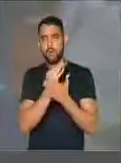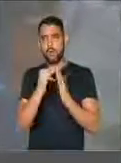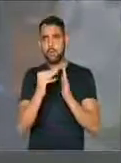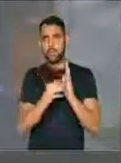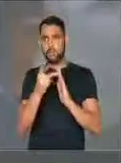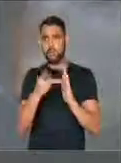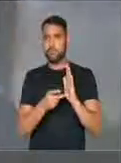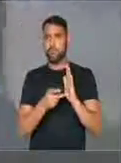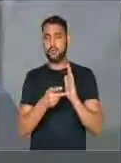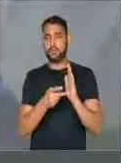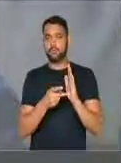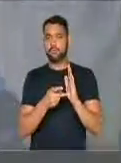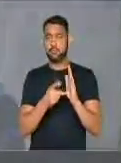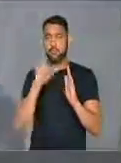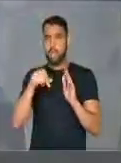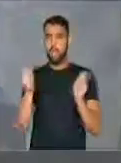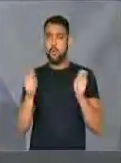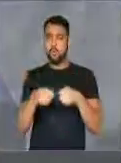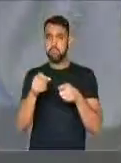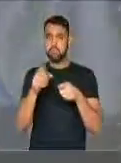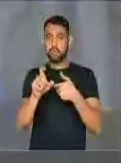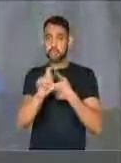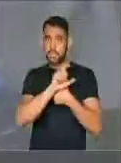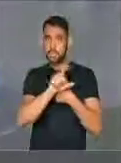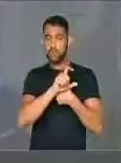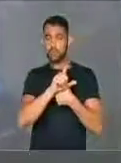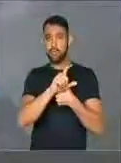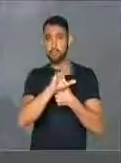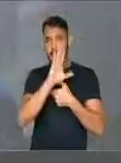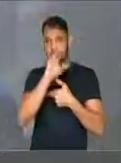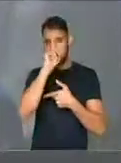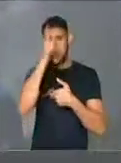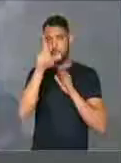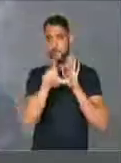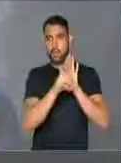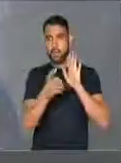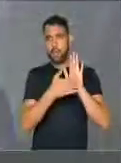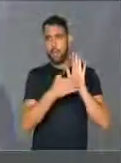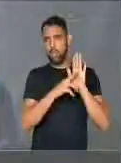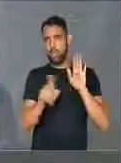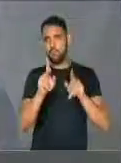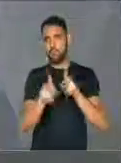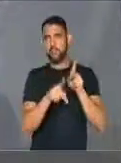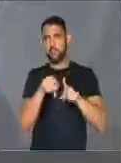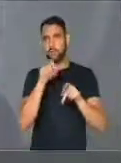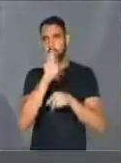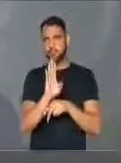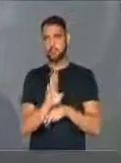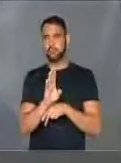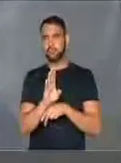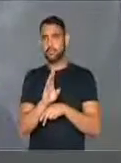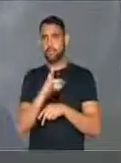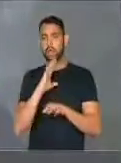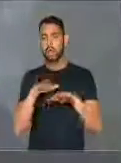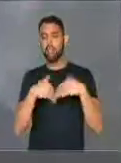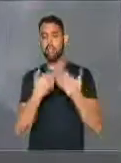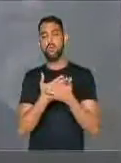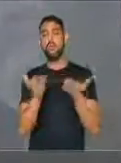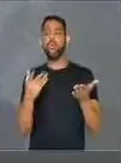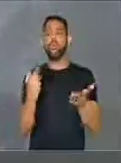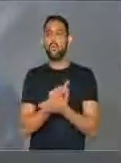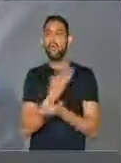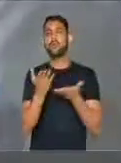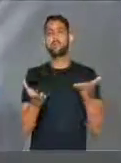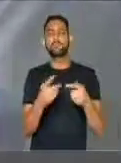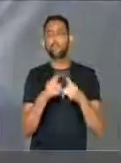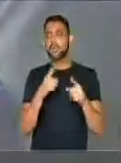medidas provisórias. É o Poder Executivo legislando em nome do povo brasileiro. Até quando?